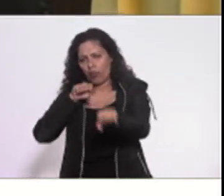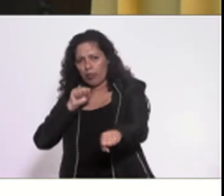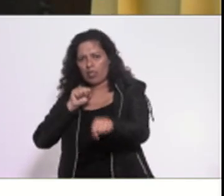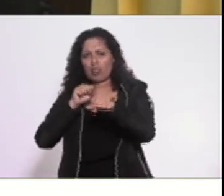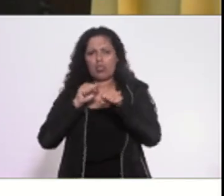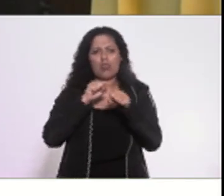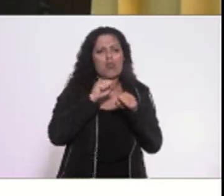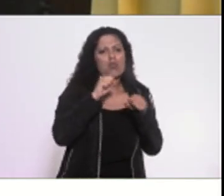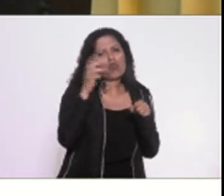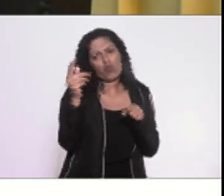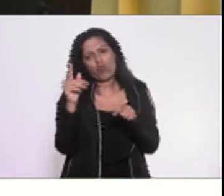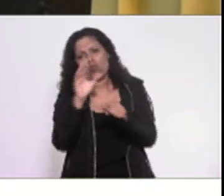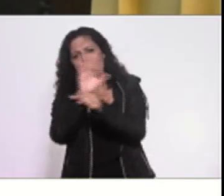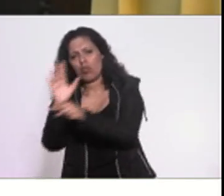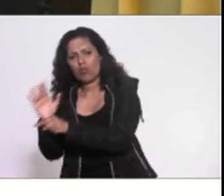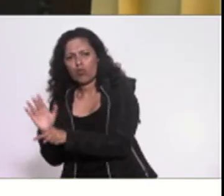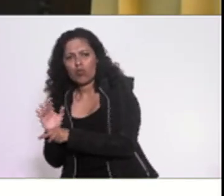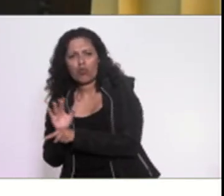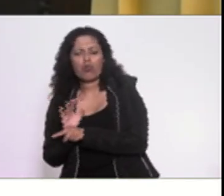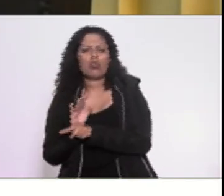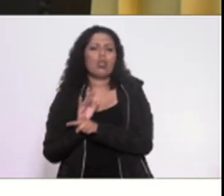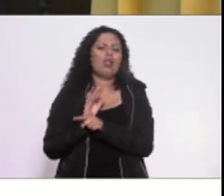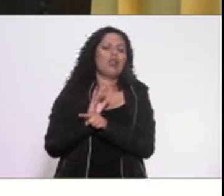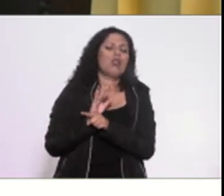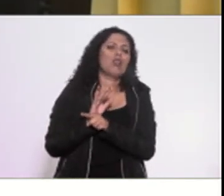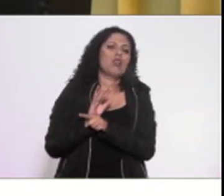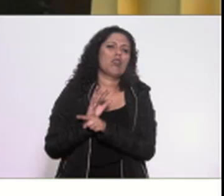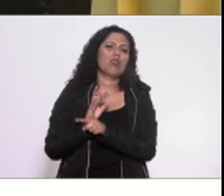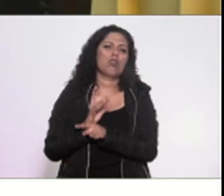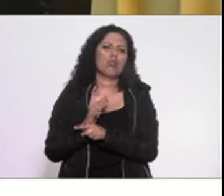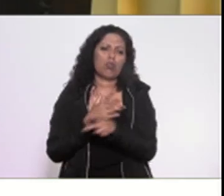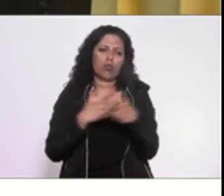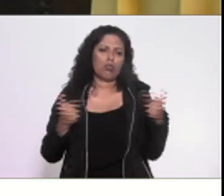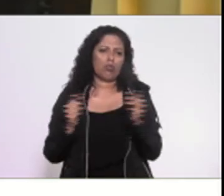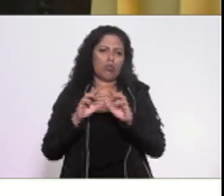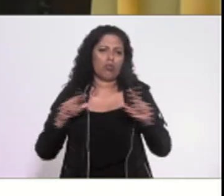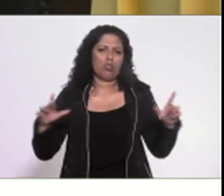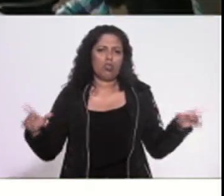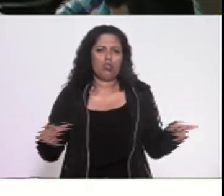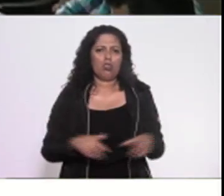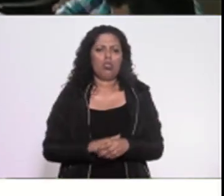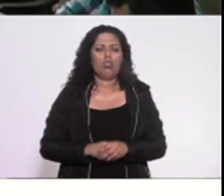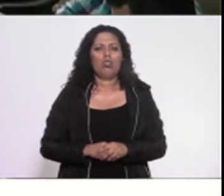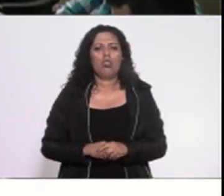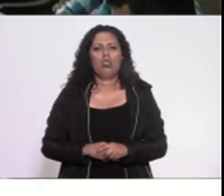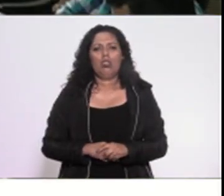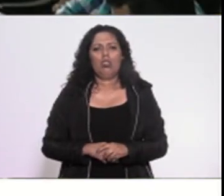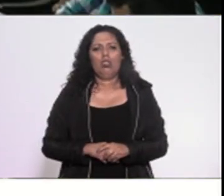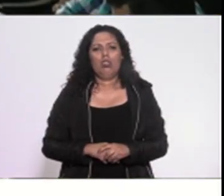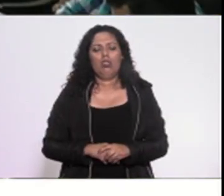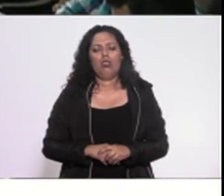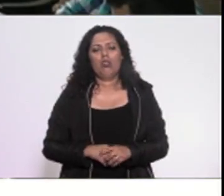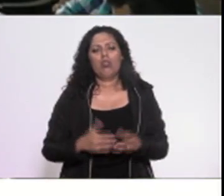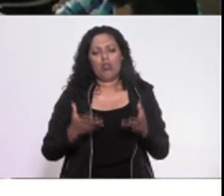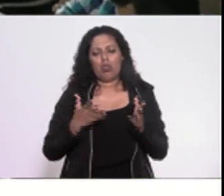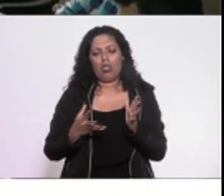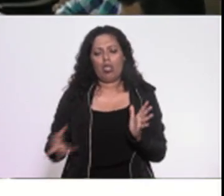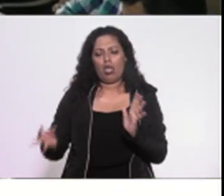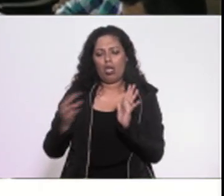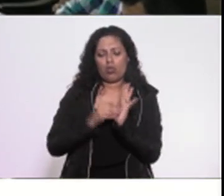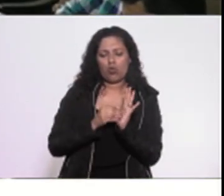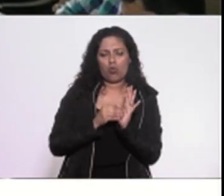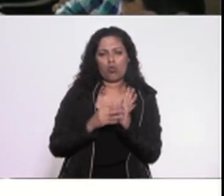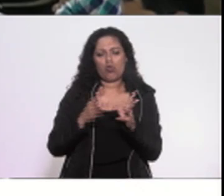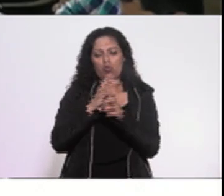de benefícios de assistência, enfim. Deputado, eu vou acrescentar isso ao relatório.